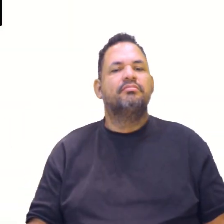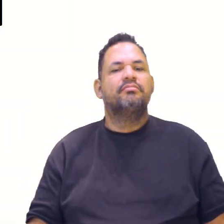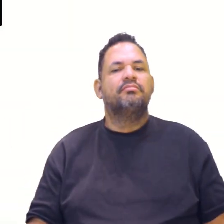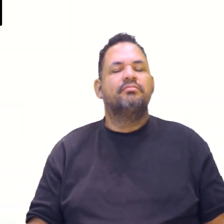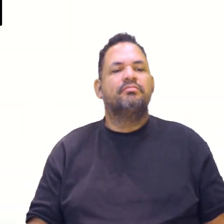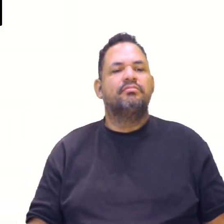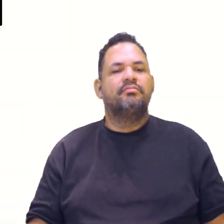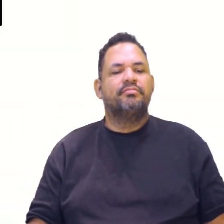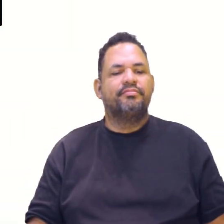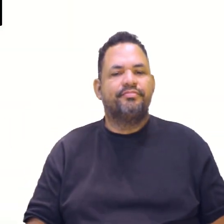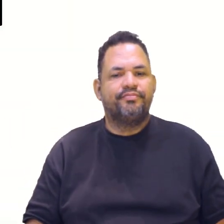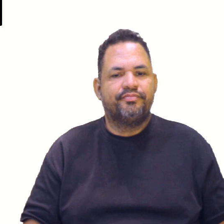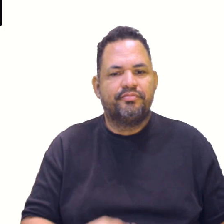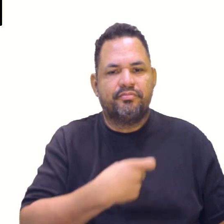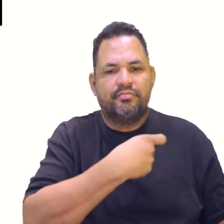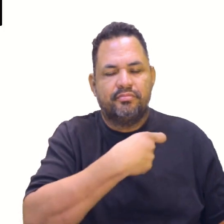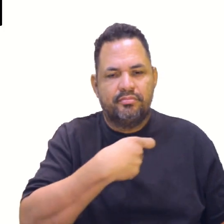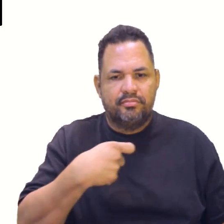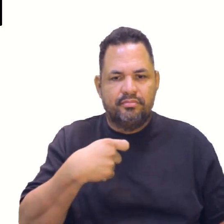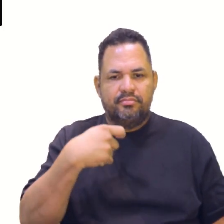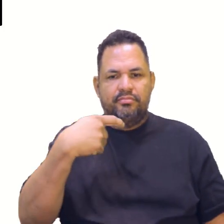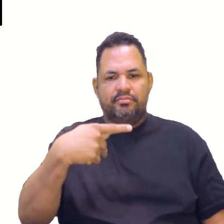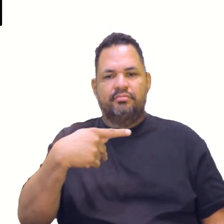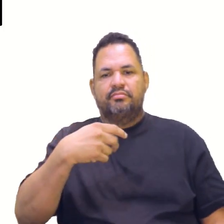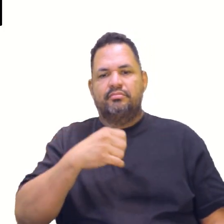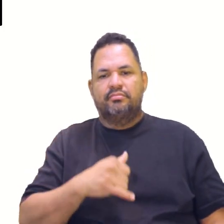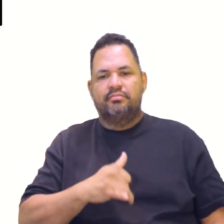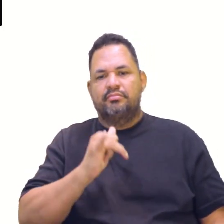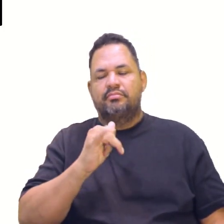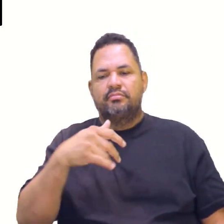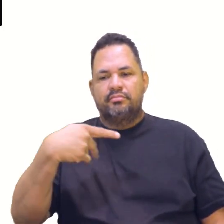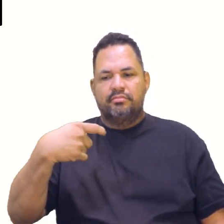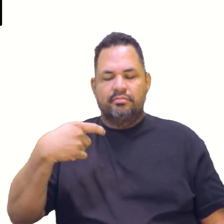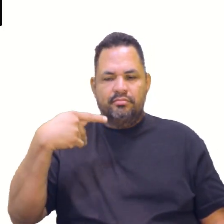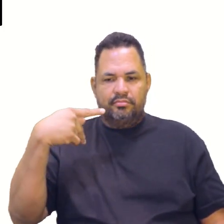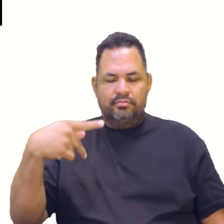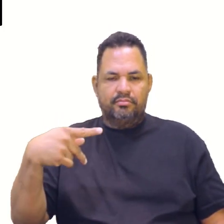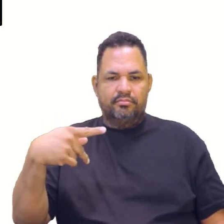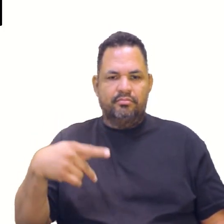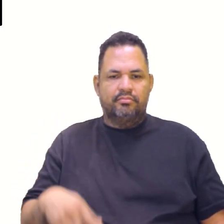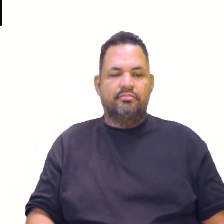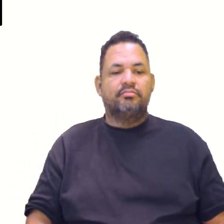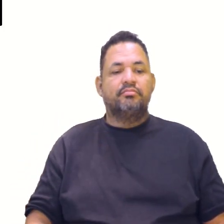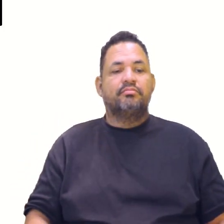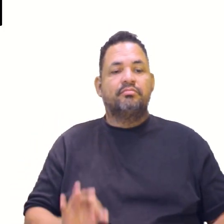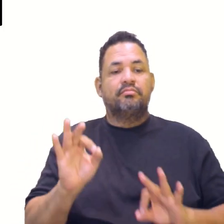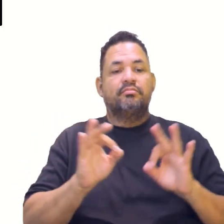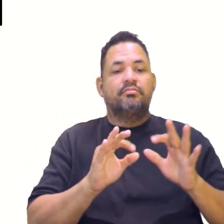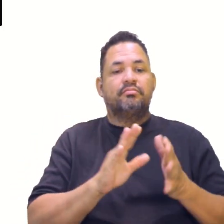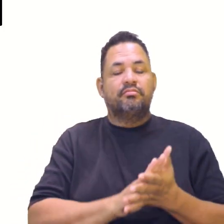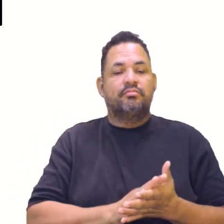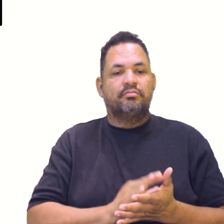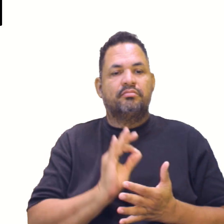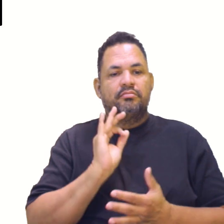Dada a equação, então, esse XP e esse YP já são o X do ponto e o Y do ponto. São as coordenadas do ponto, certo? Beleza.